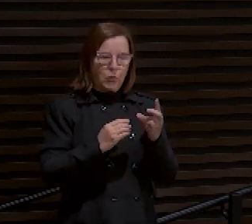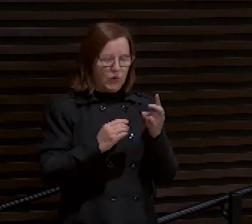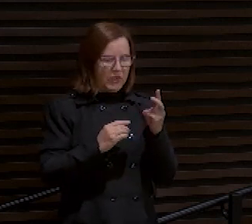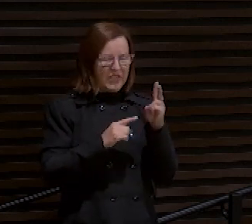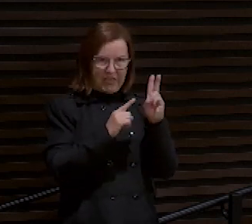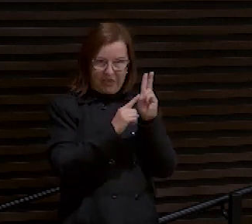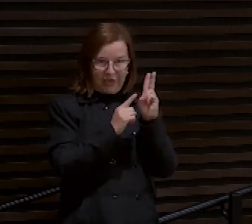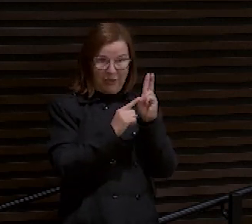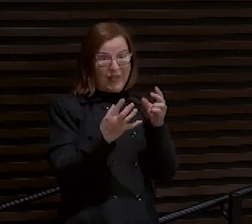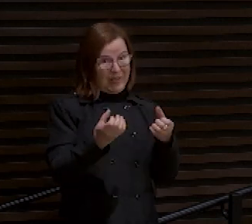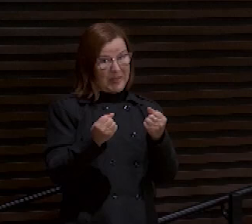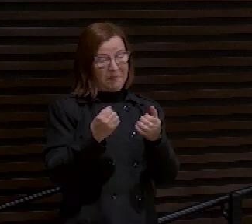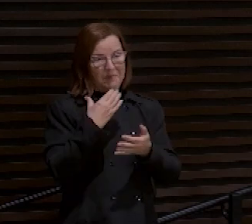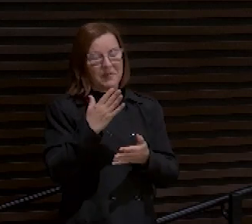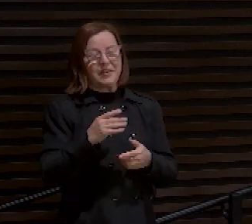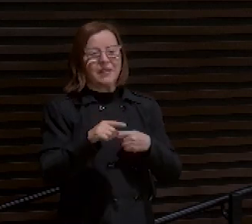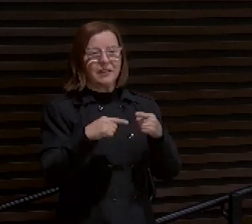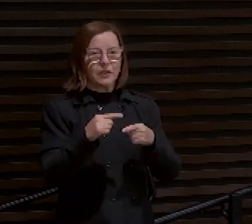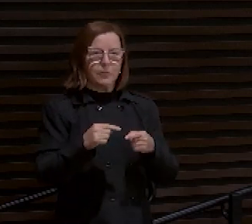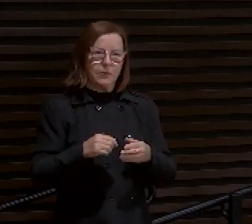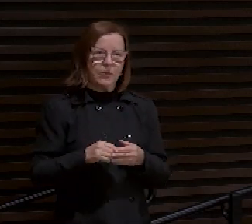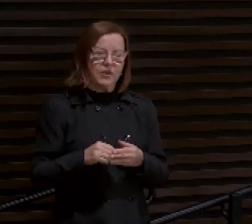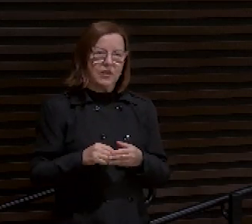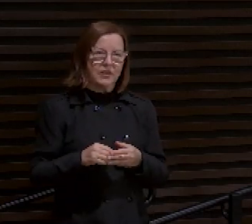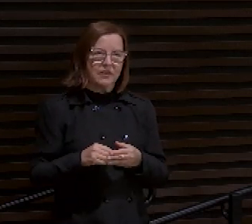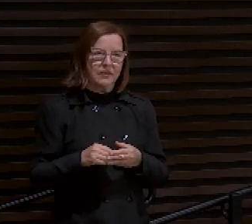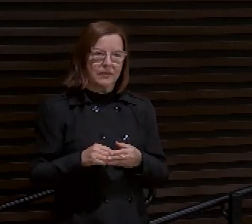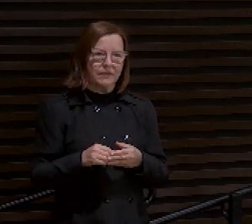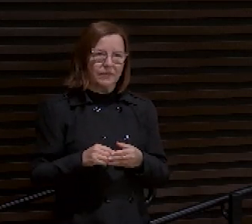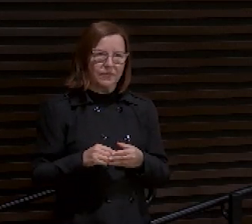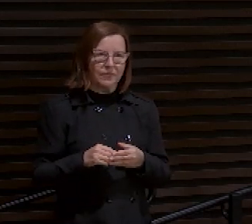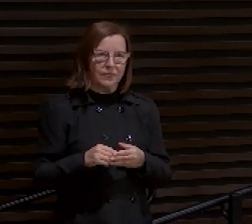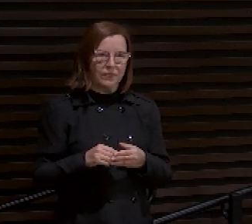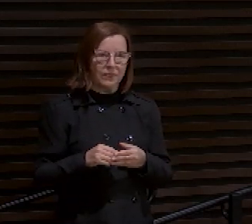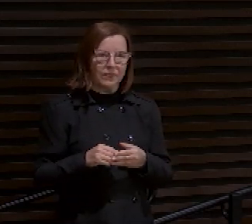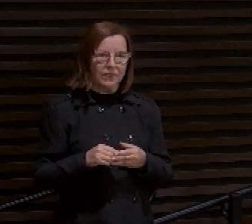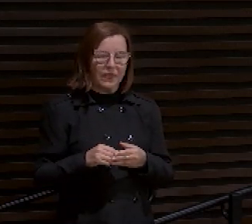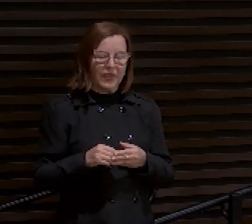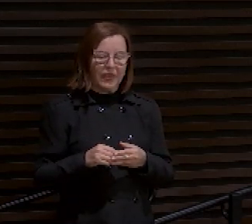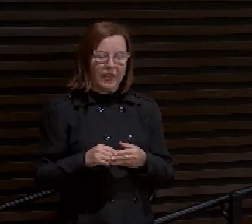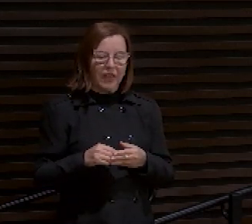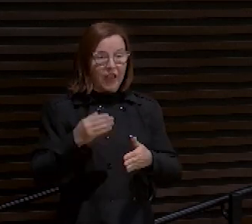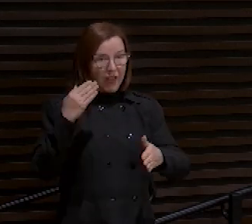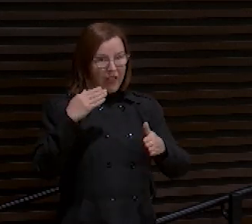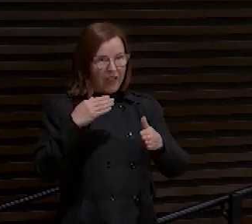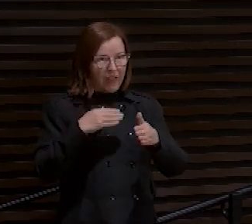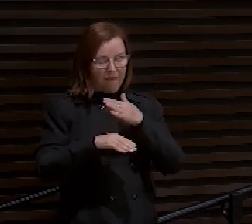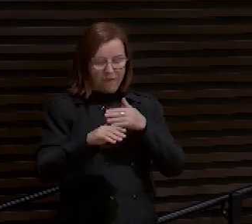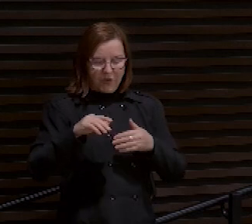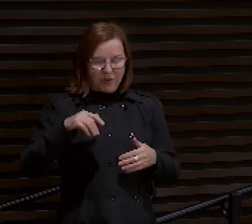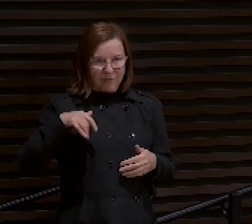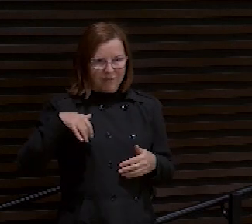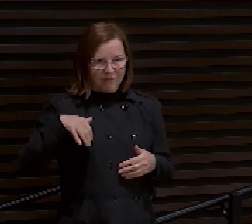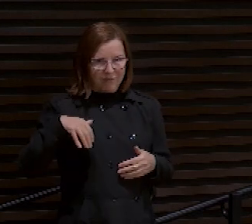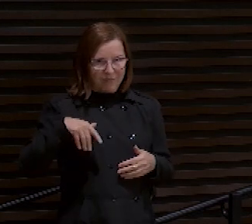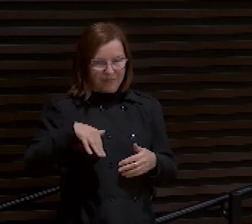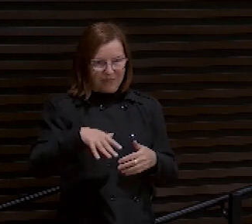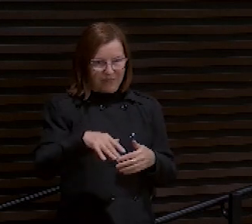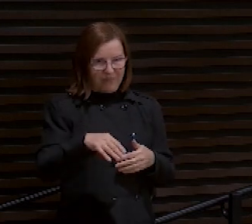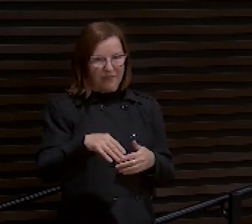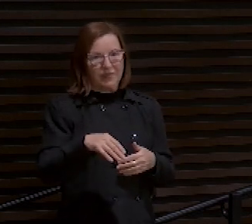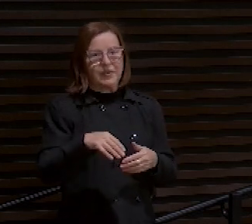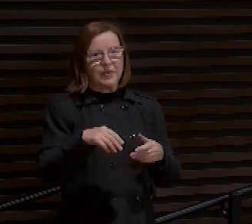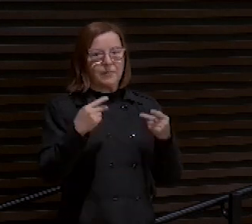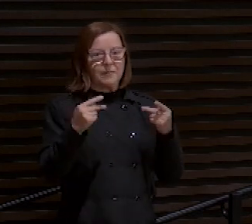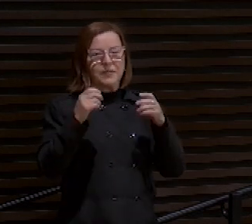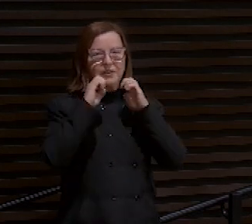depois, eles, enfim, desceram para evangelizar aquela tribo. Isso no ano de 1956.